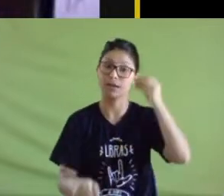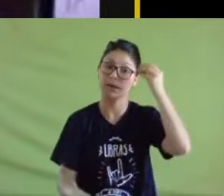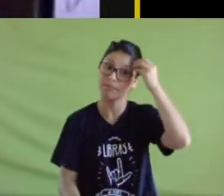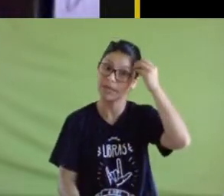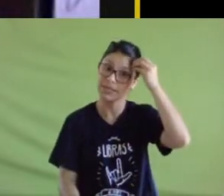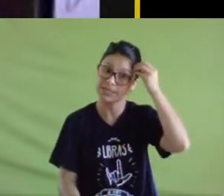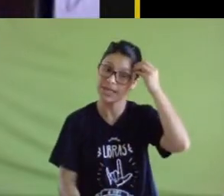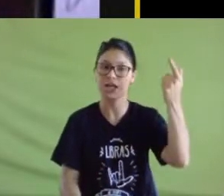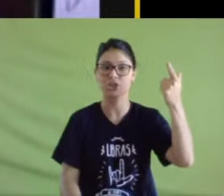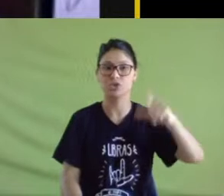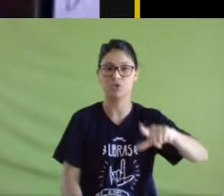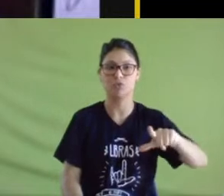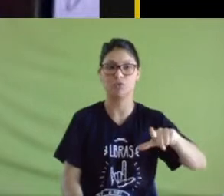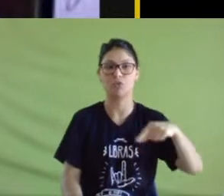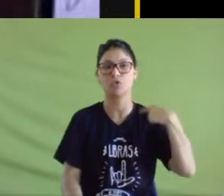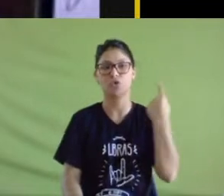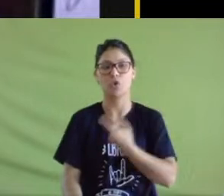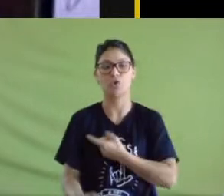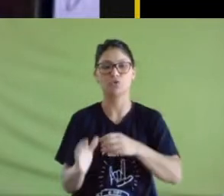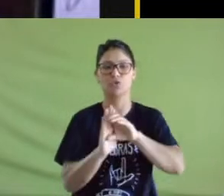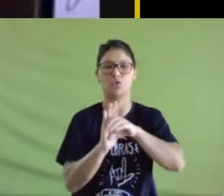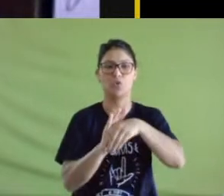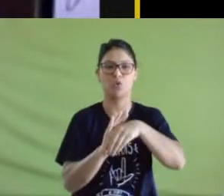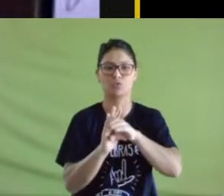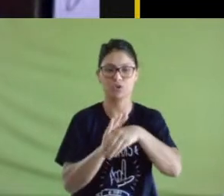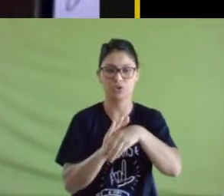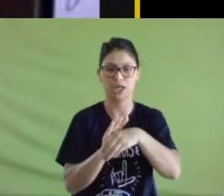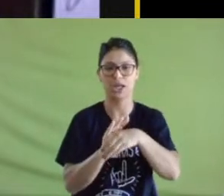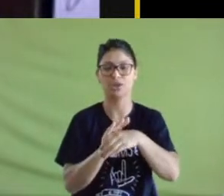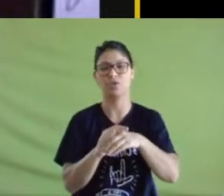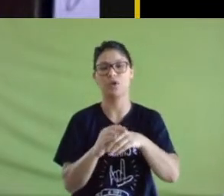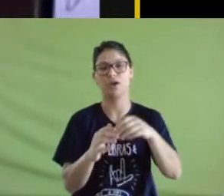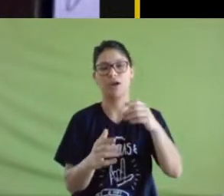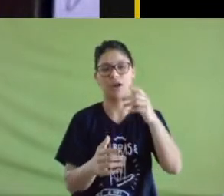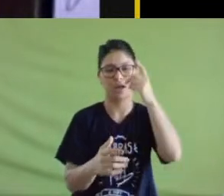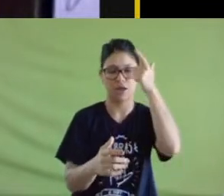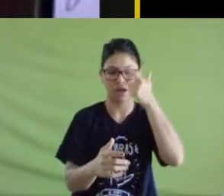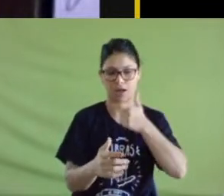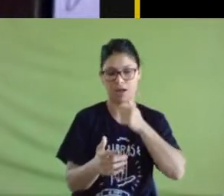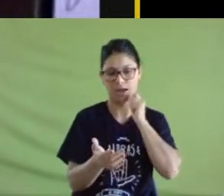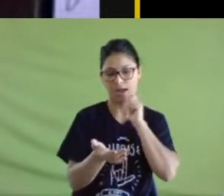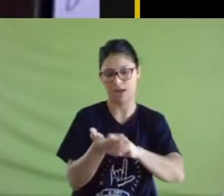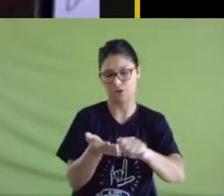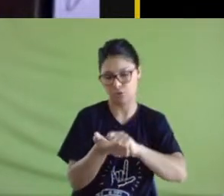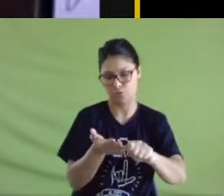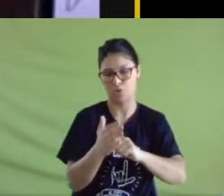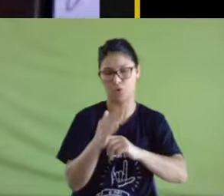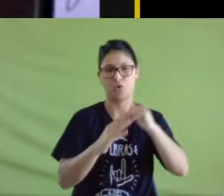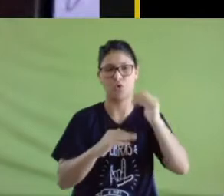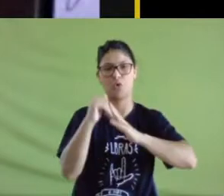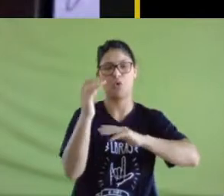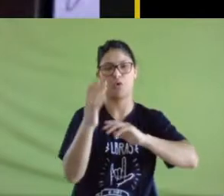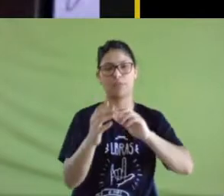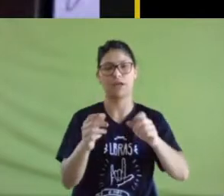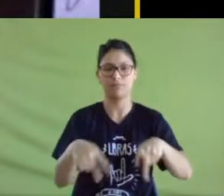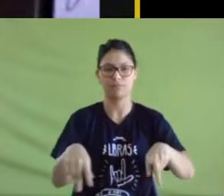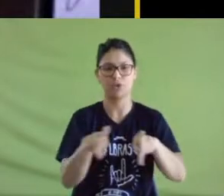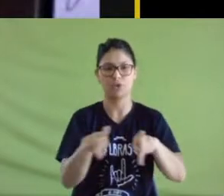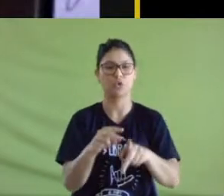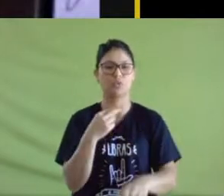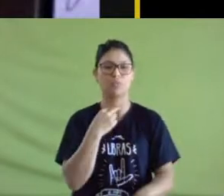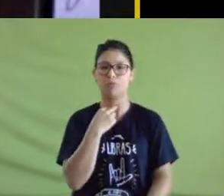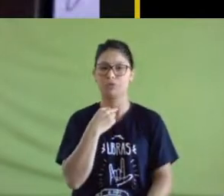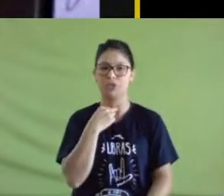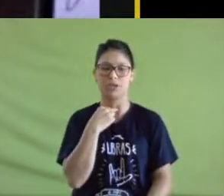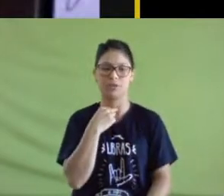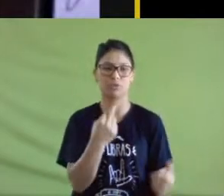os nossos conceitos de autor, obra e público. Então, a ideia de que nós não podemos universalizar